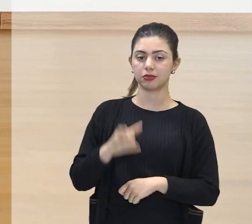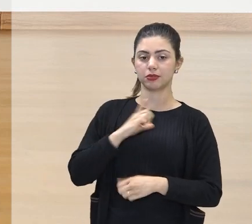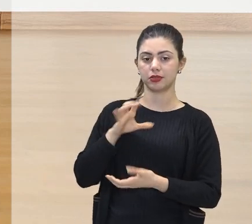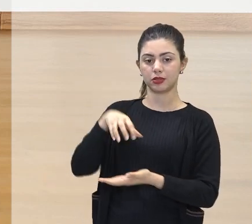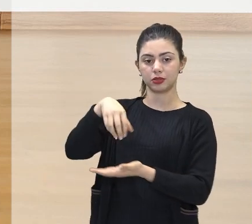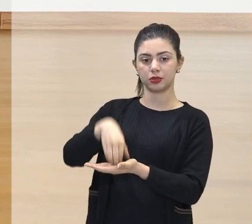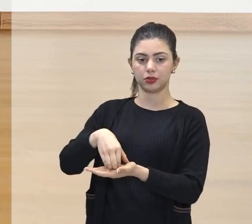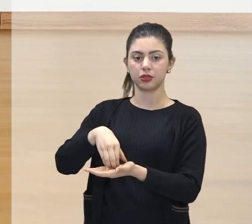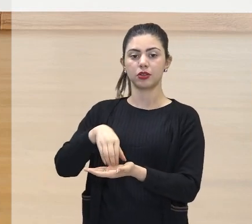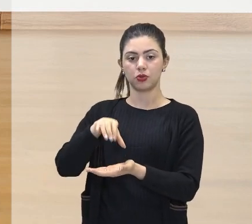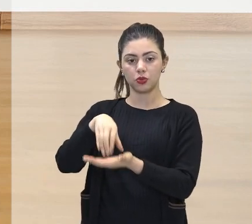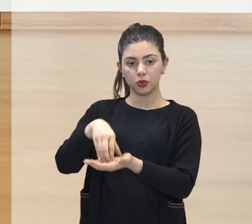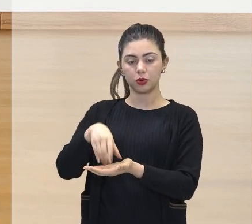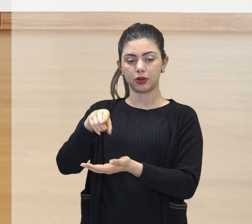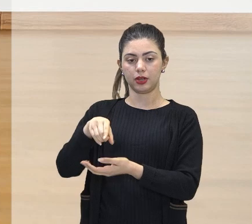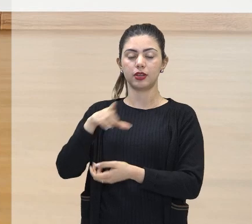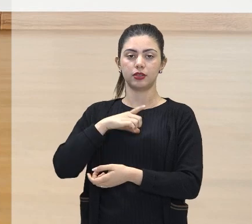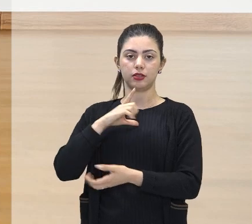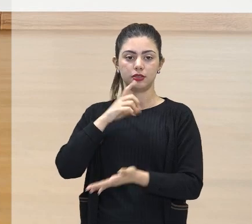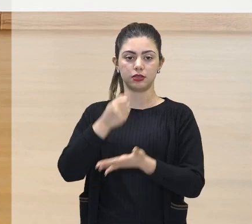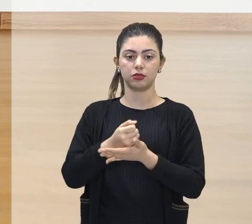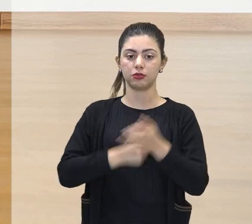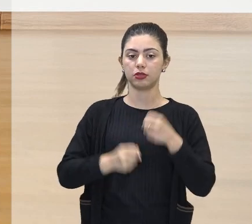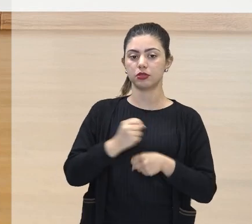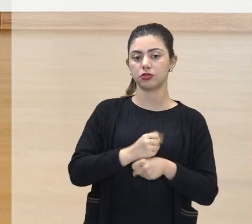e Artístico Nacional, IPHAN, em